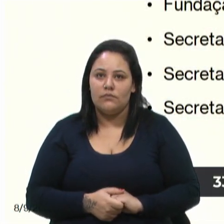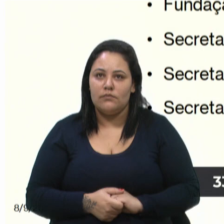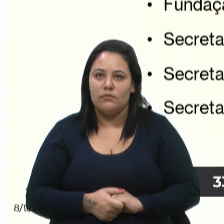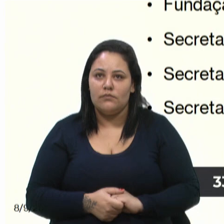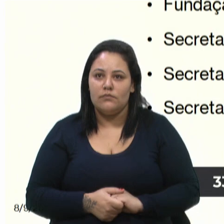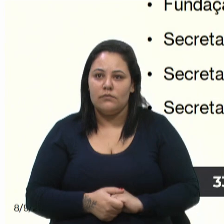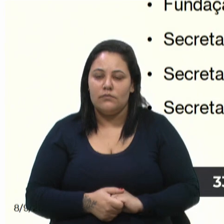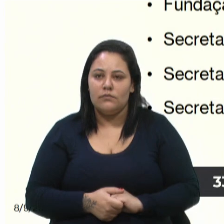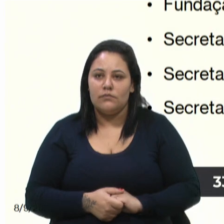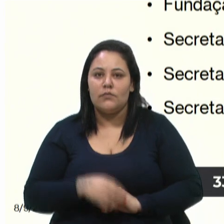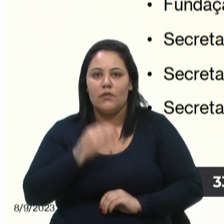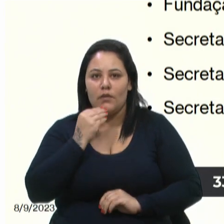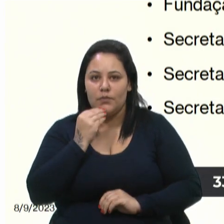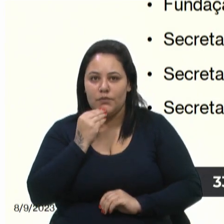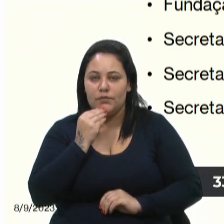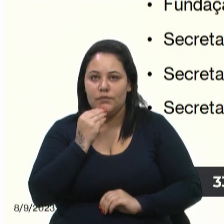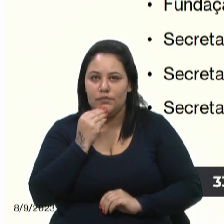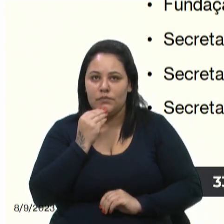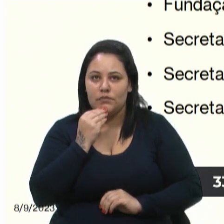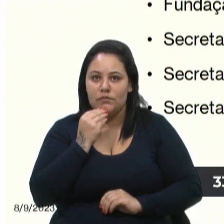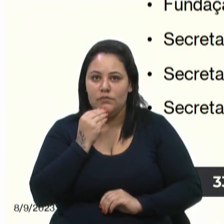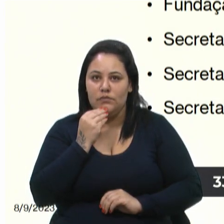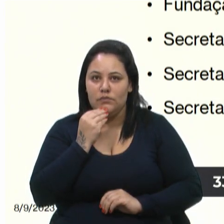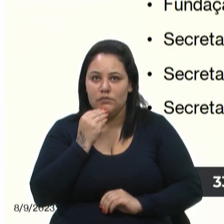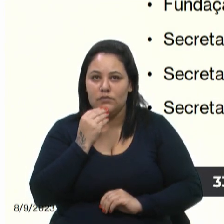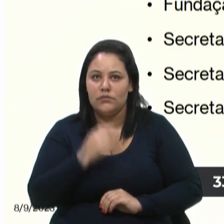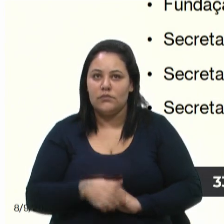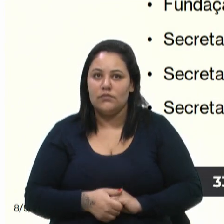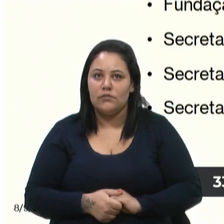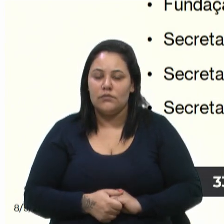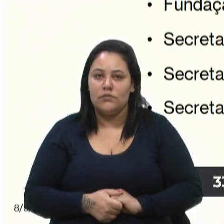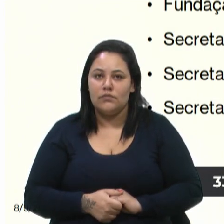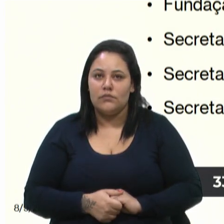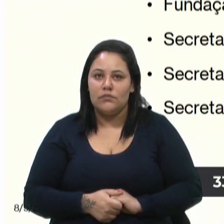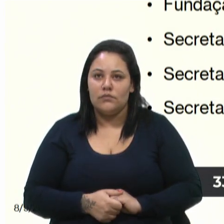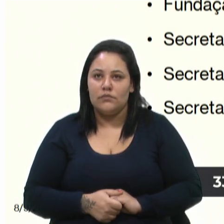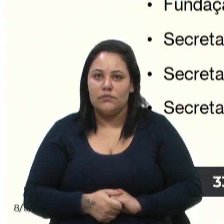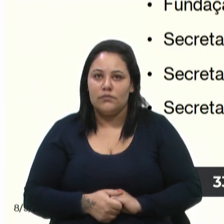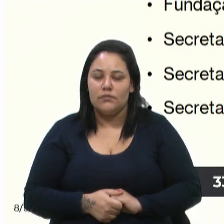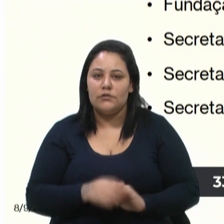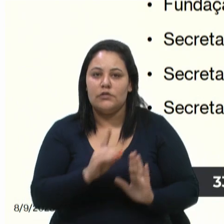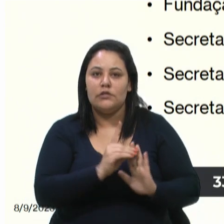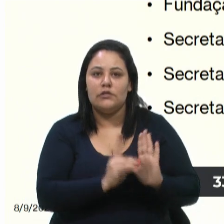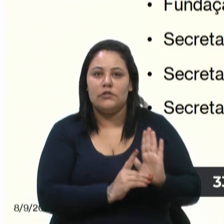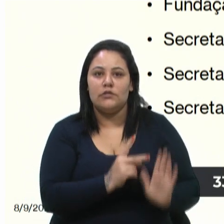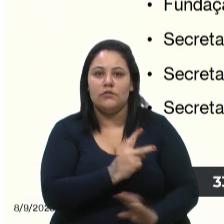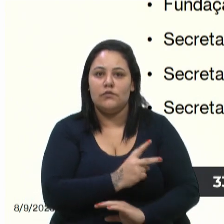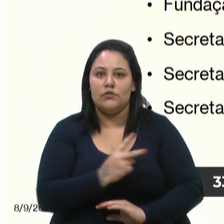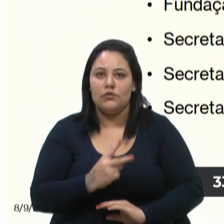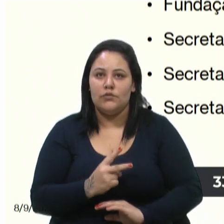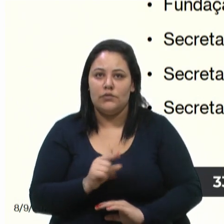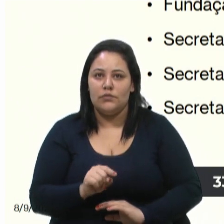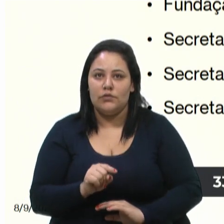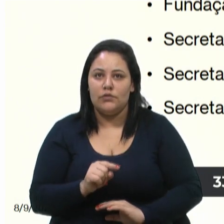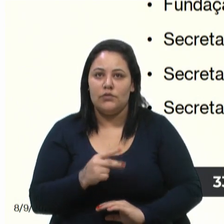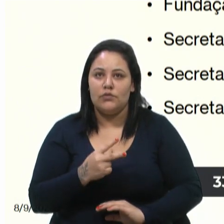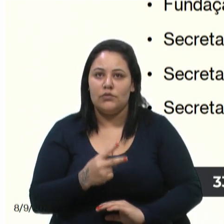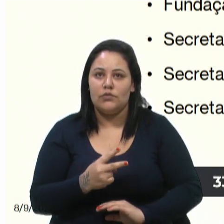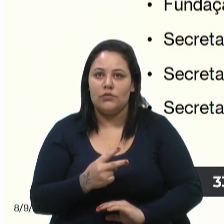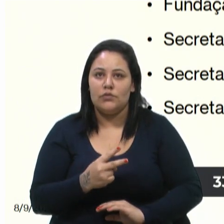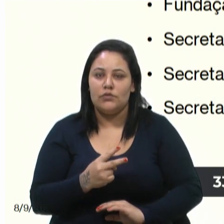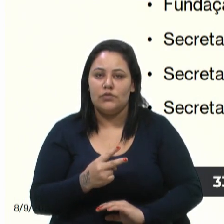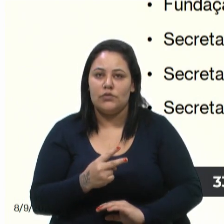É claro, né? A pessoa... Então, assim, é o decreto 22.000